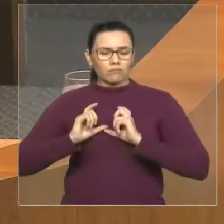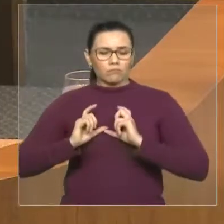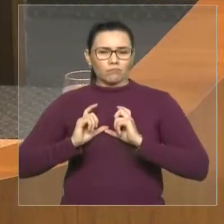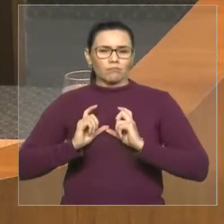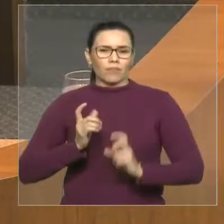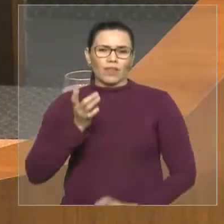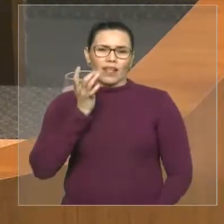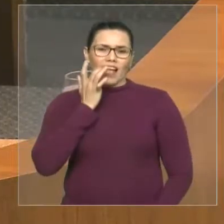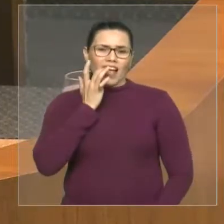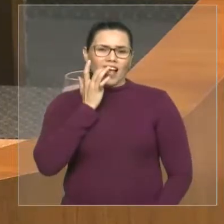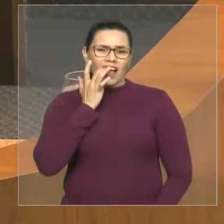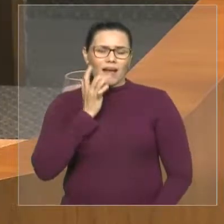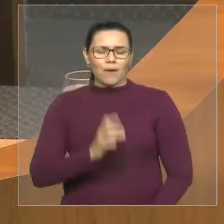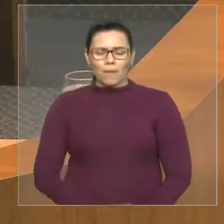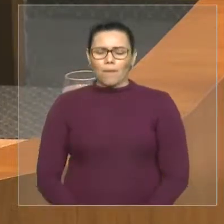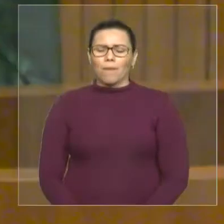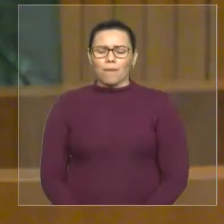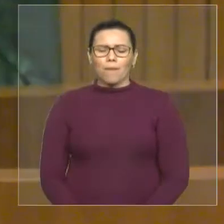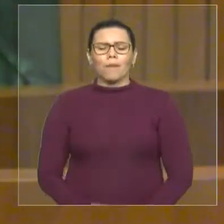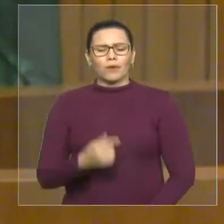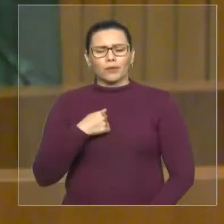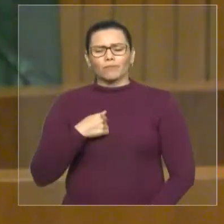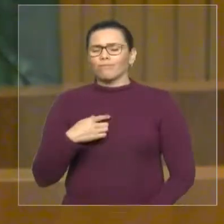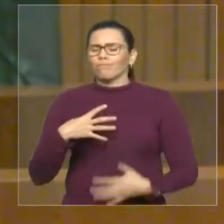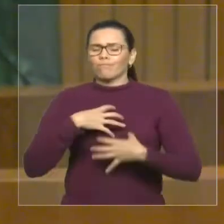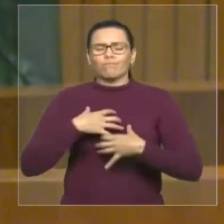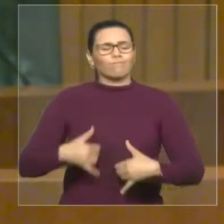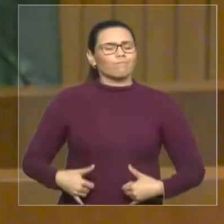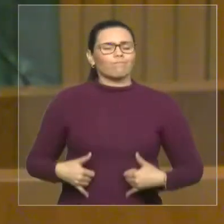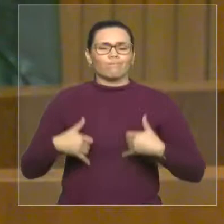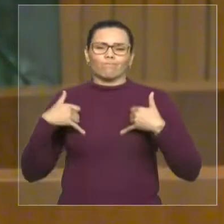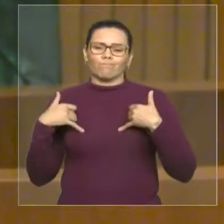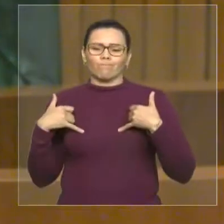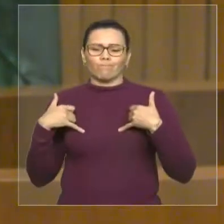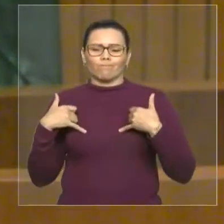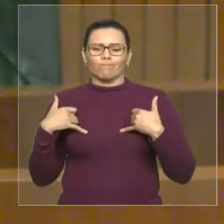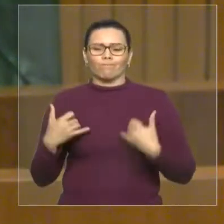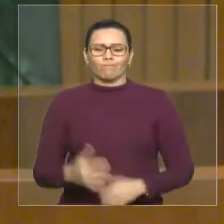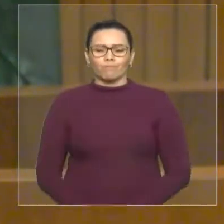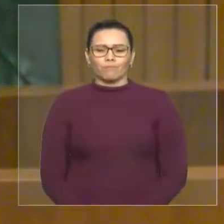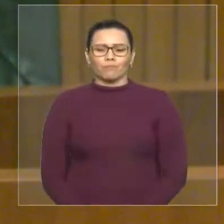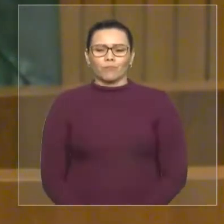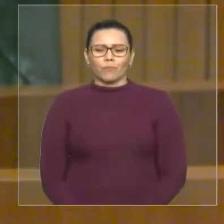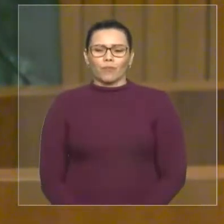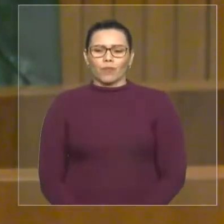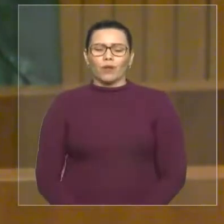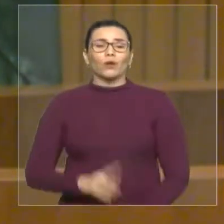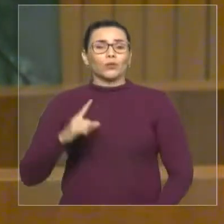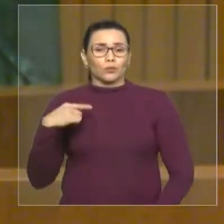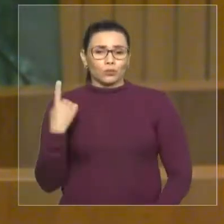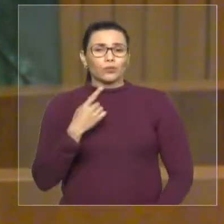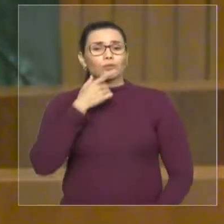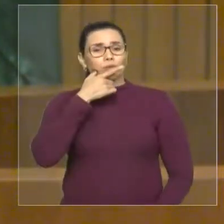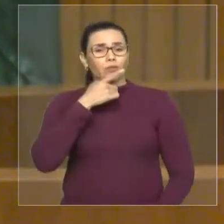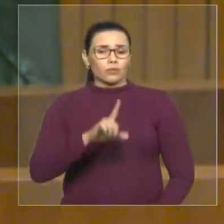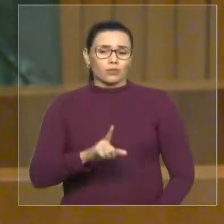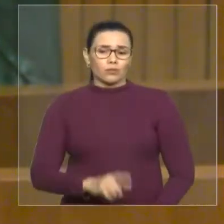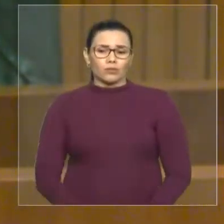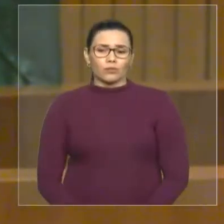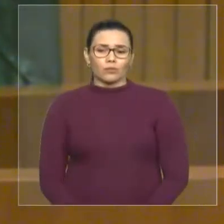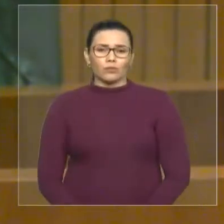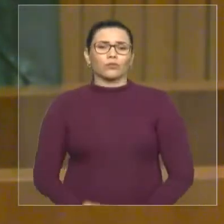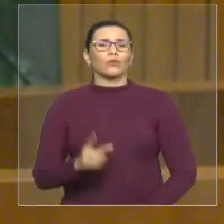orgulha a todos nós, cidadãos maranhenses, porque nós conseguimos garantir a presença de